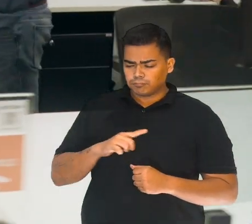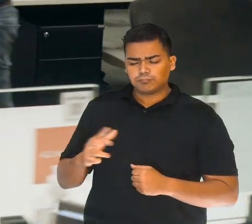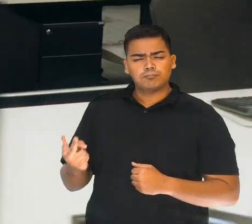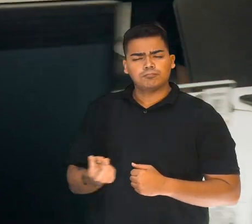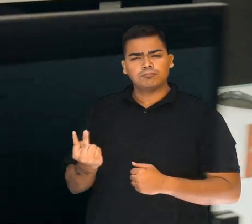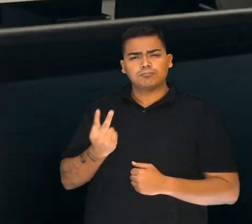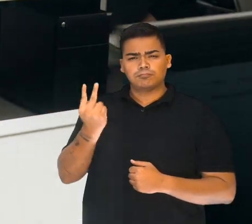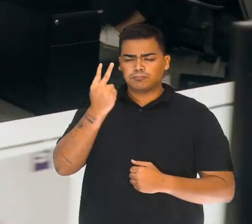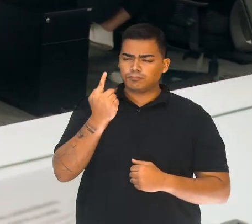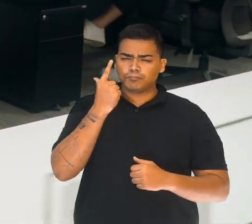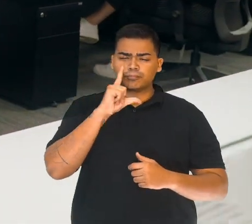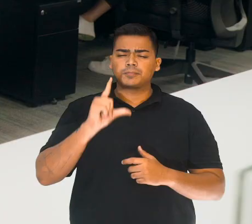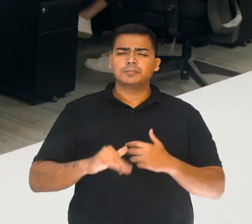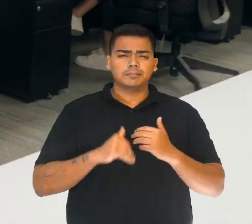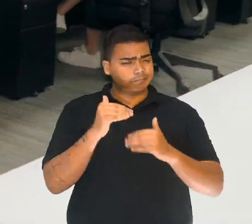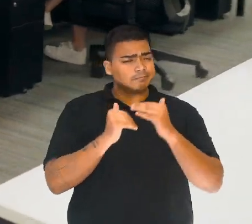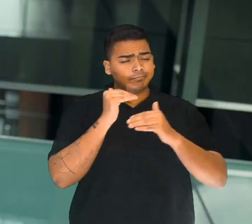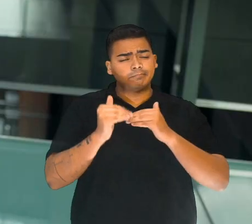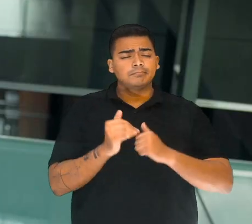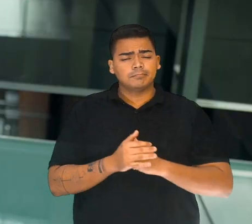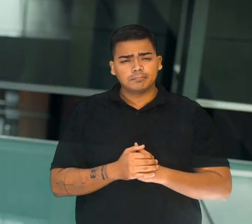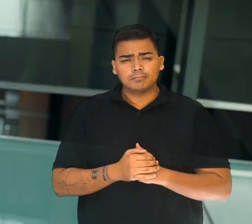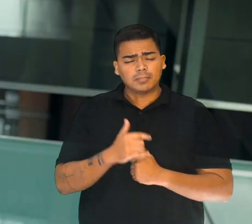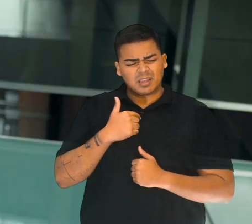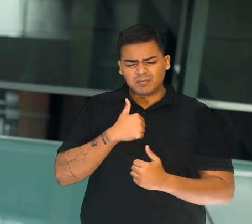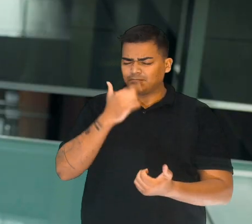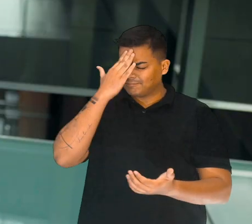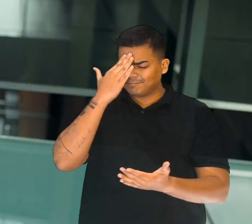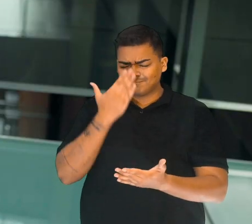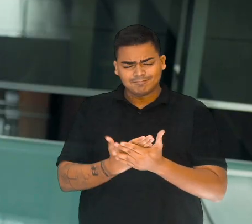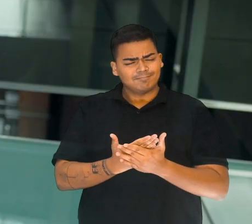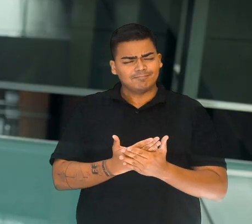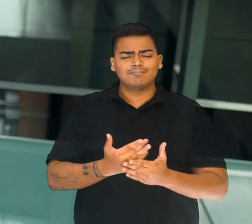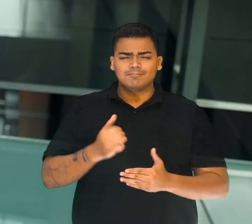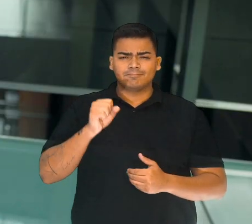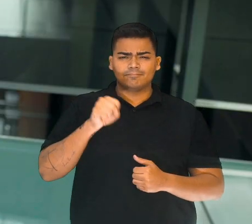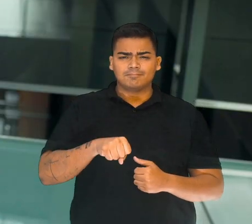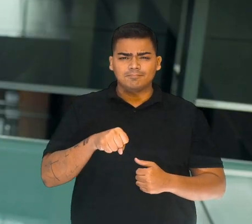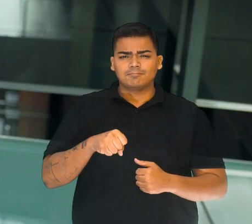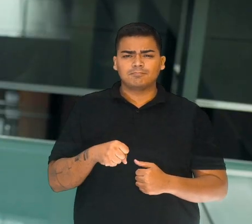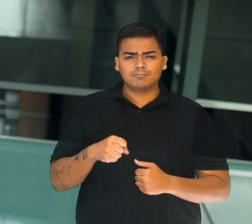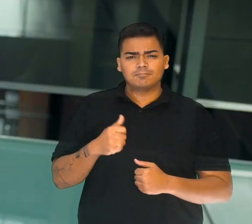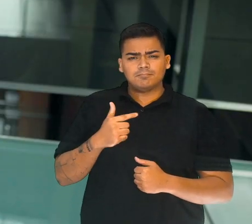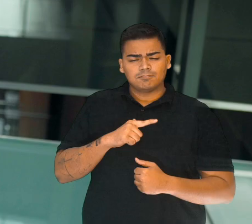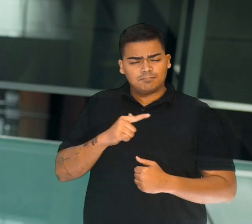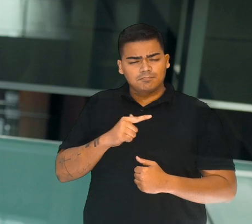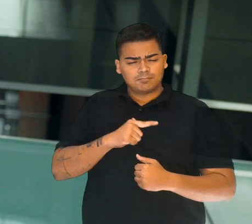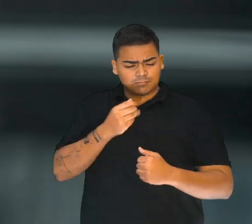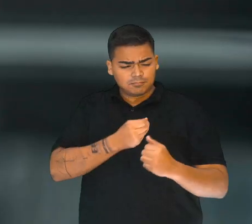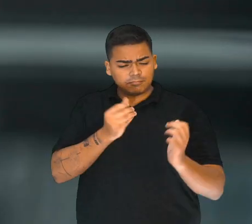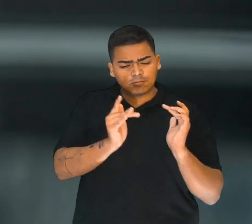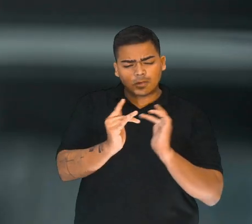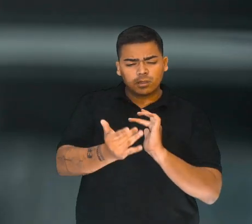seja virtuoso, que não pare de crescer. Eu tenho a convicção que a maior ponte é entre